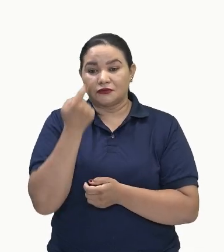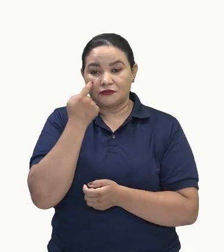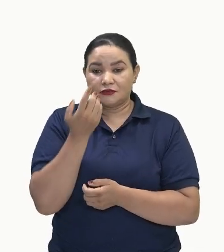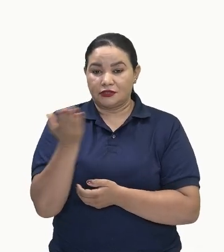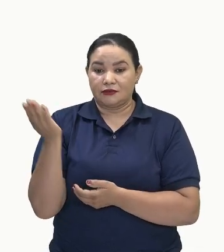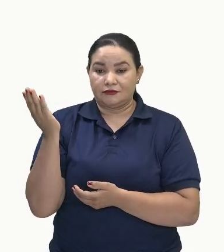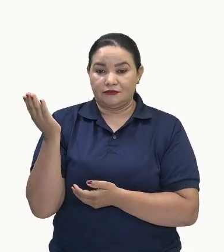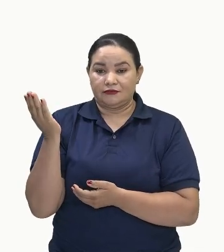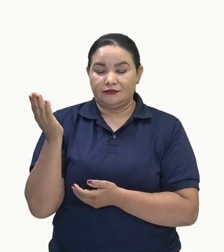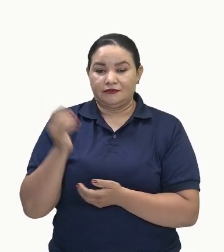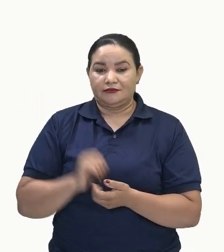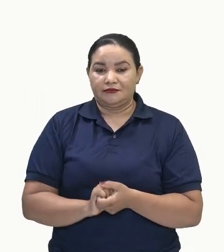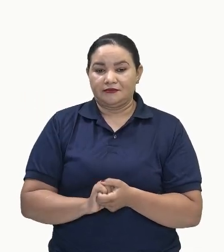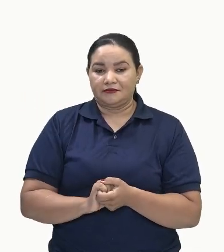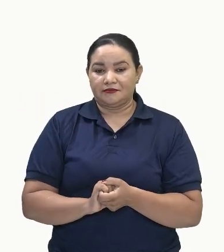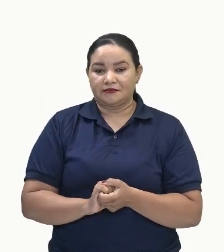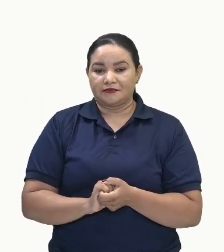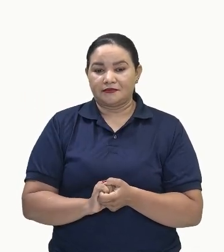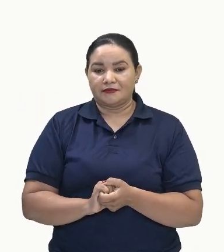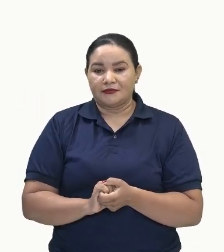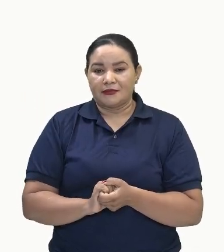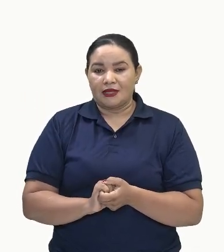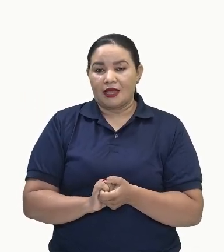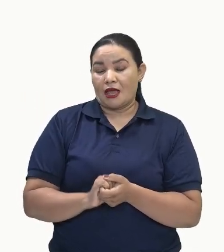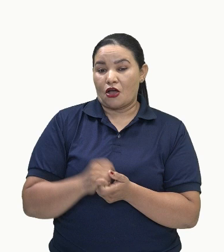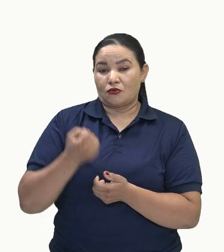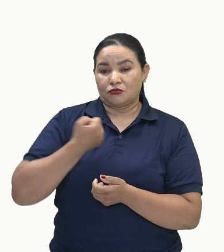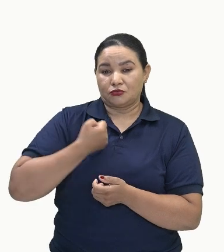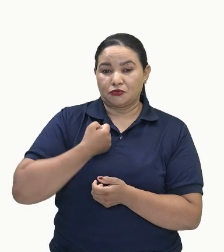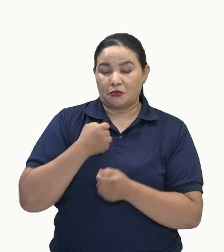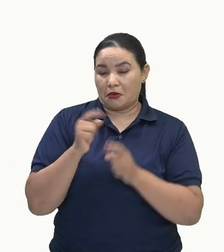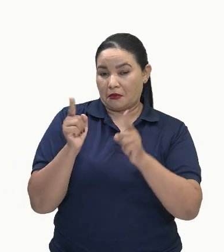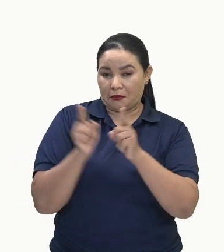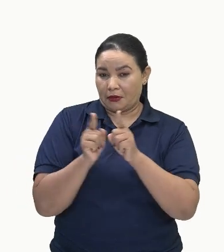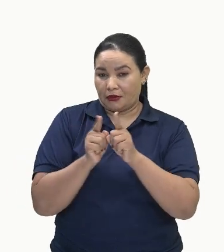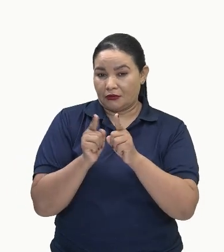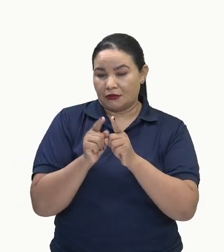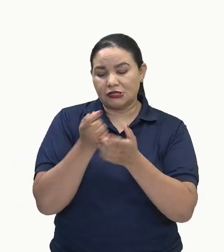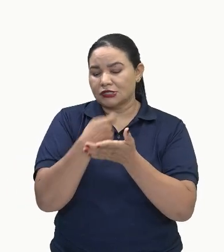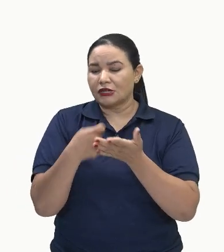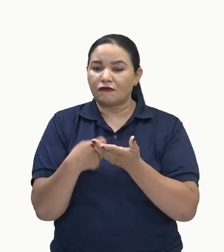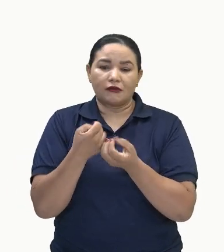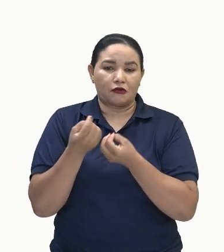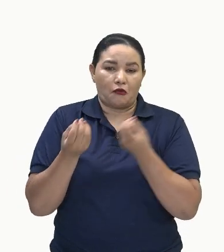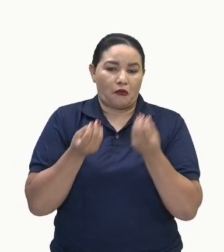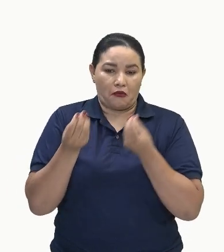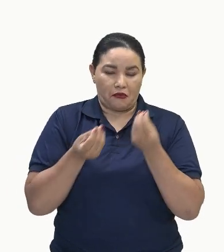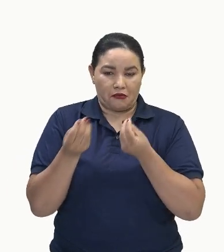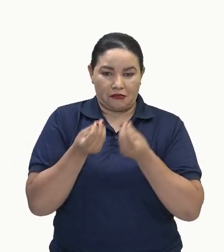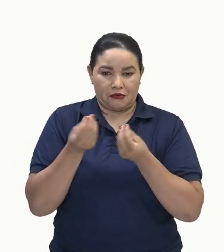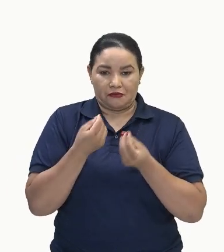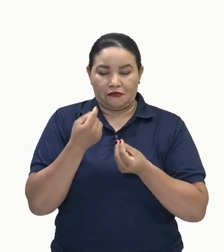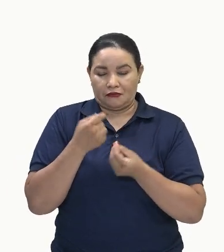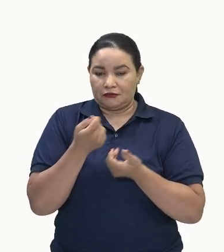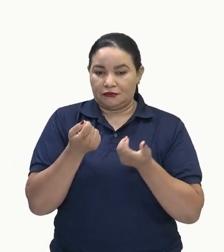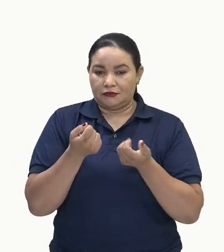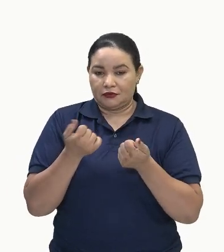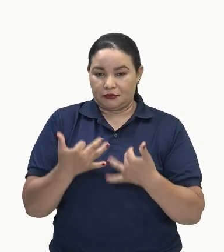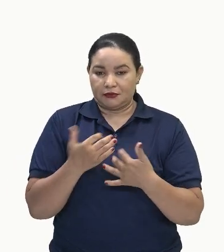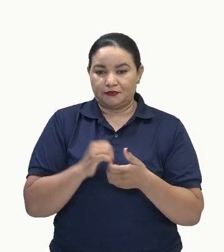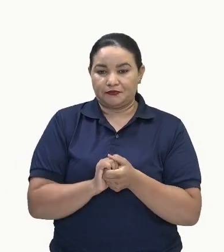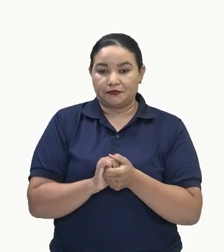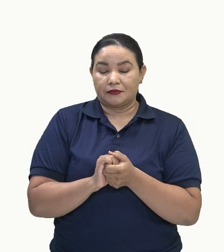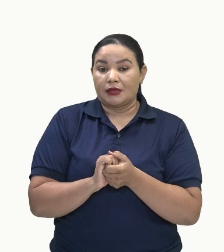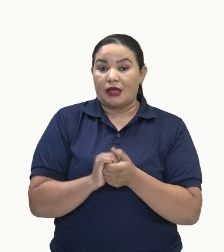no 1. Esse tempo é um número muito pequeno. Como escrever esse número em potência de base 10? Você vai contar a